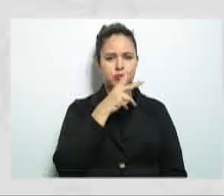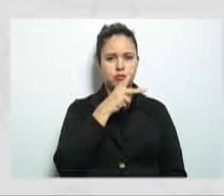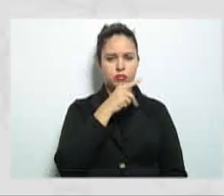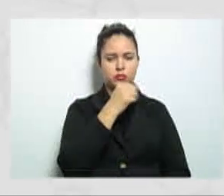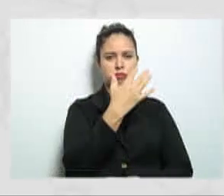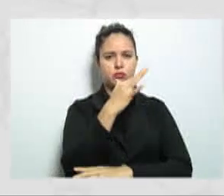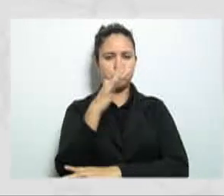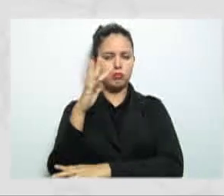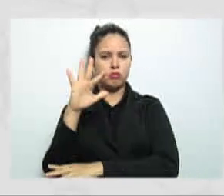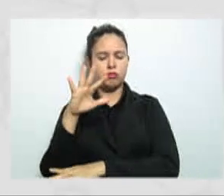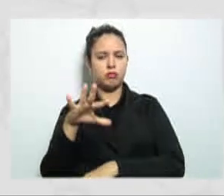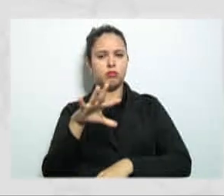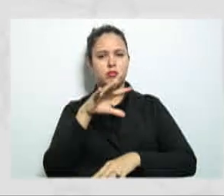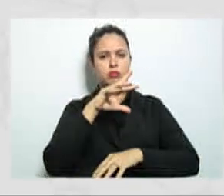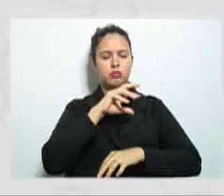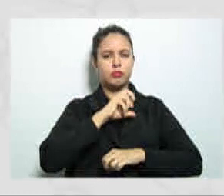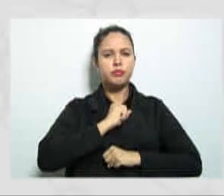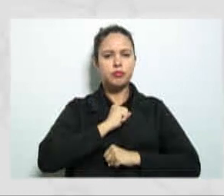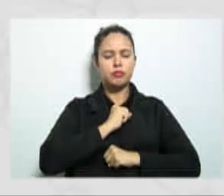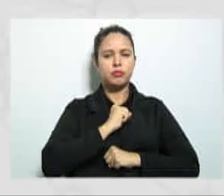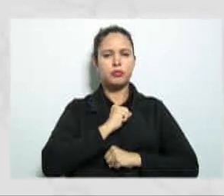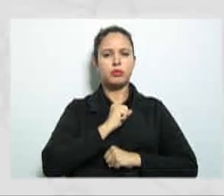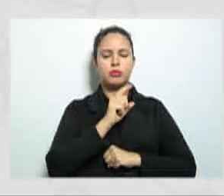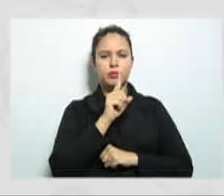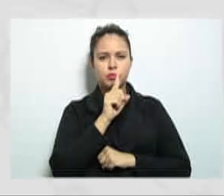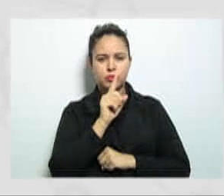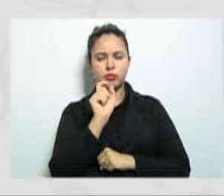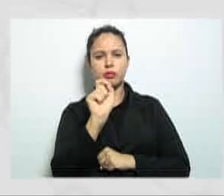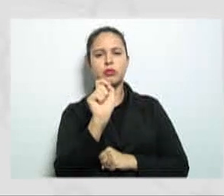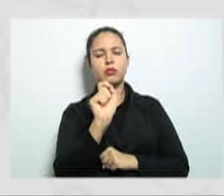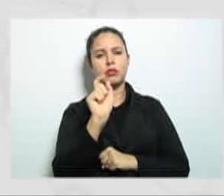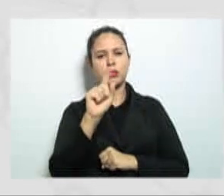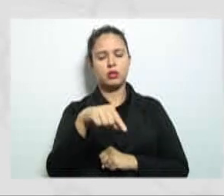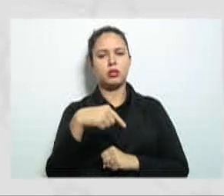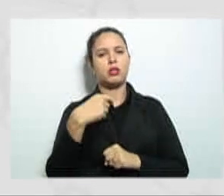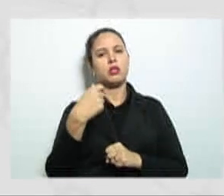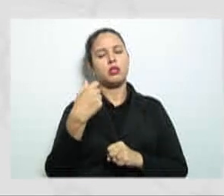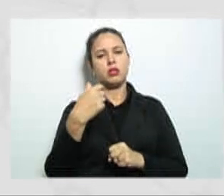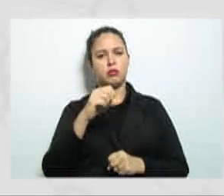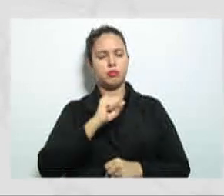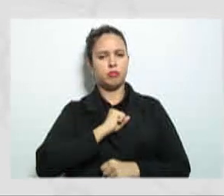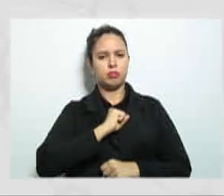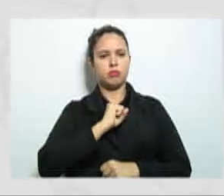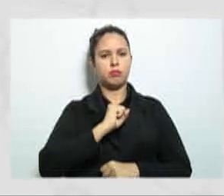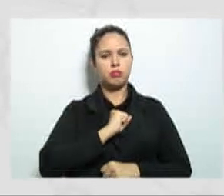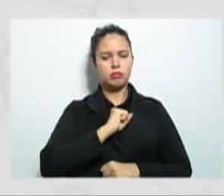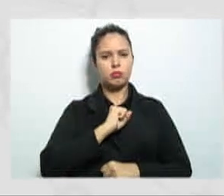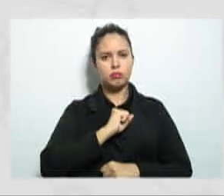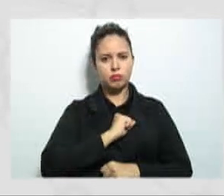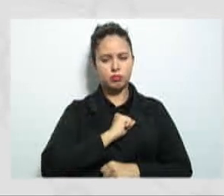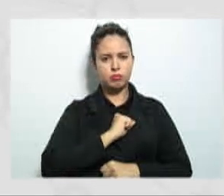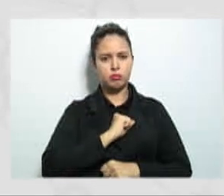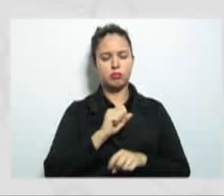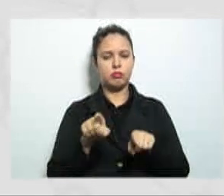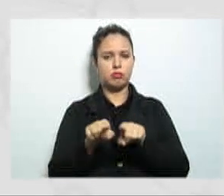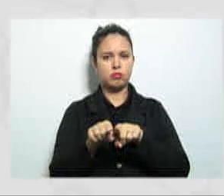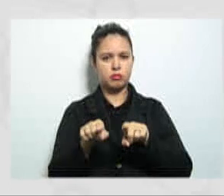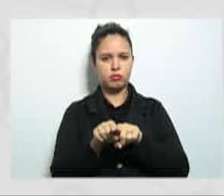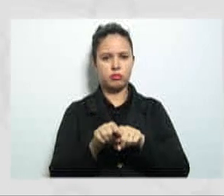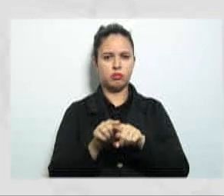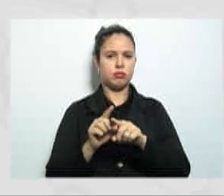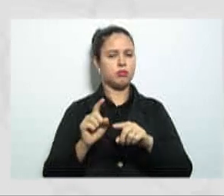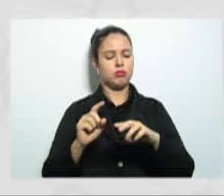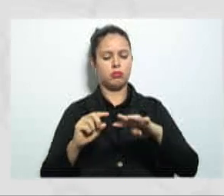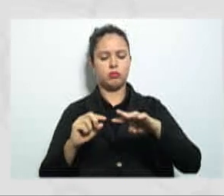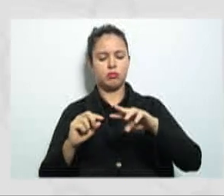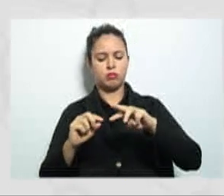acácias, sentia no sombrio silêncio as pancadas desordenadas do seu coração. Subiu os 3 degraus